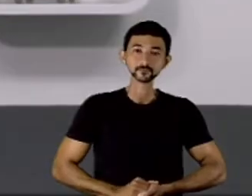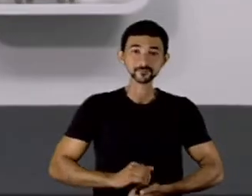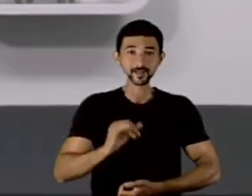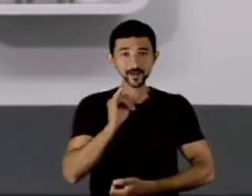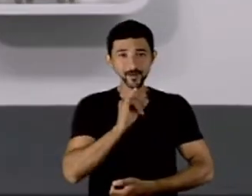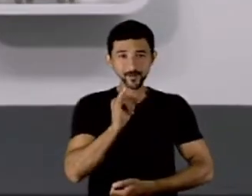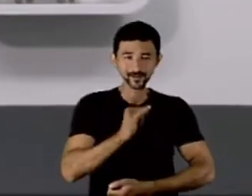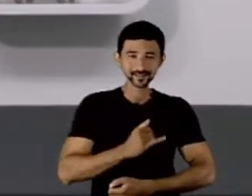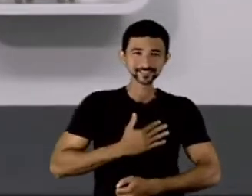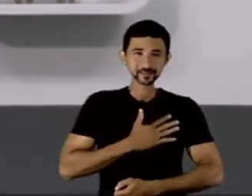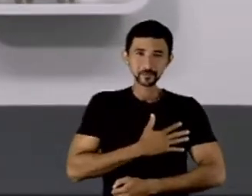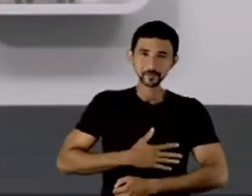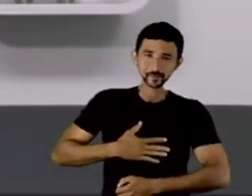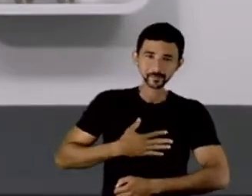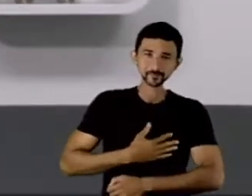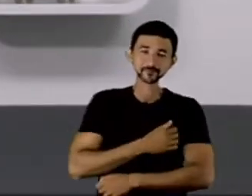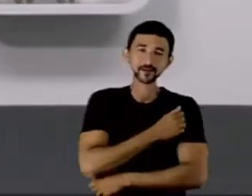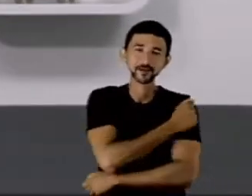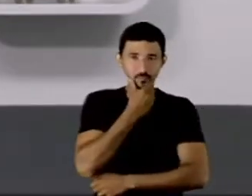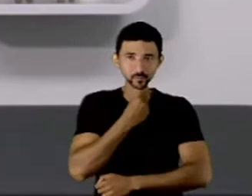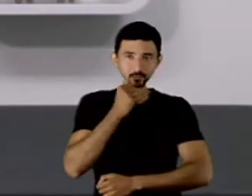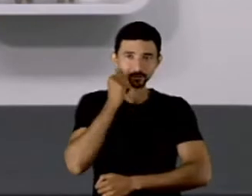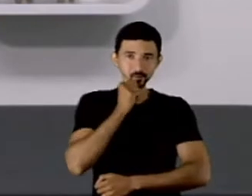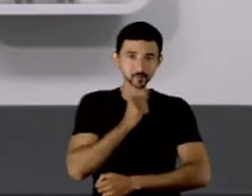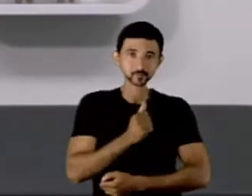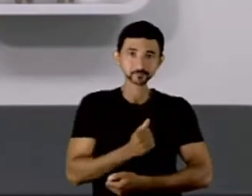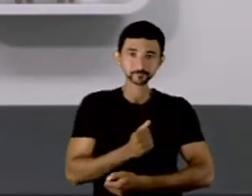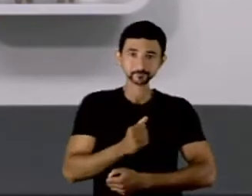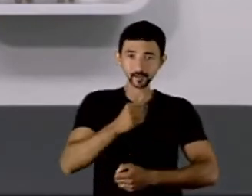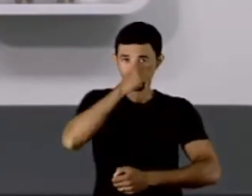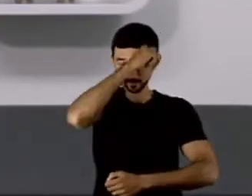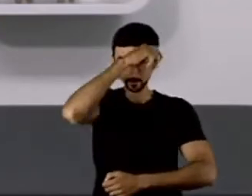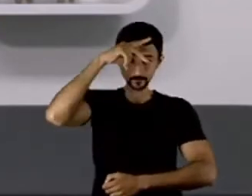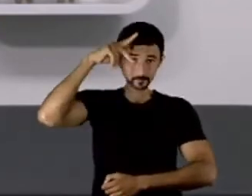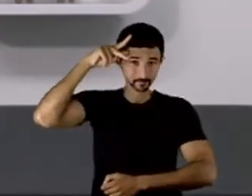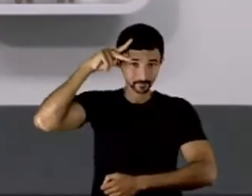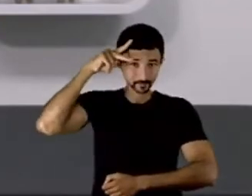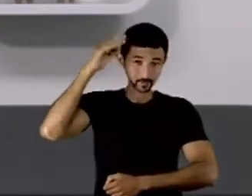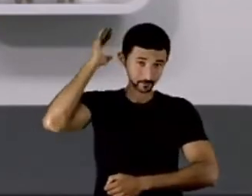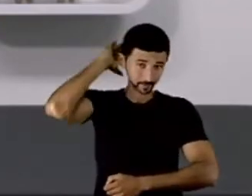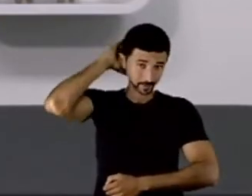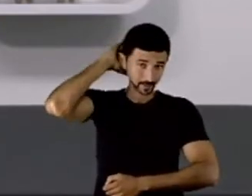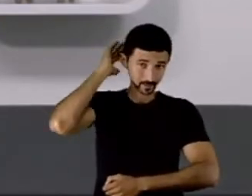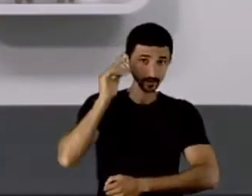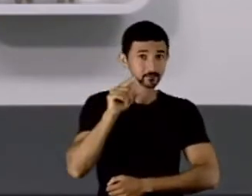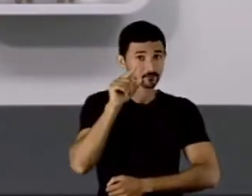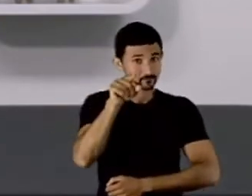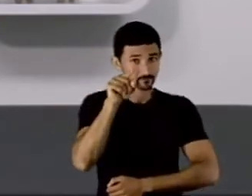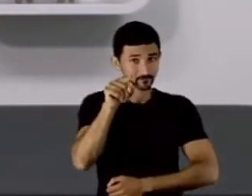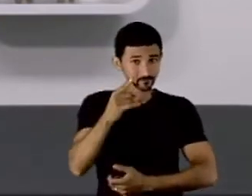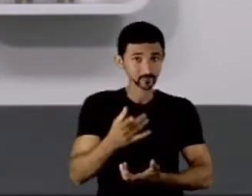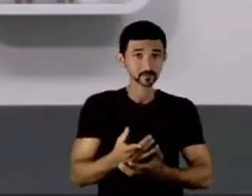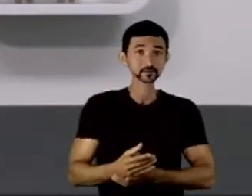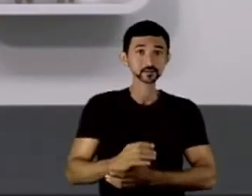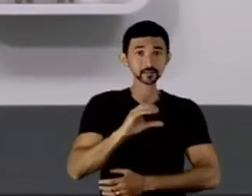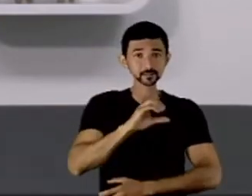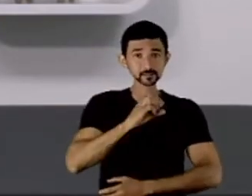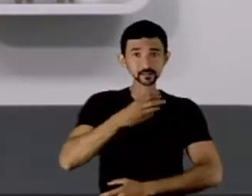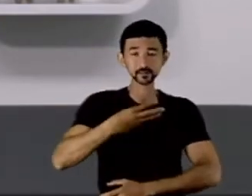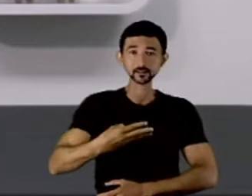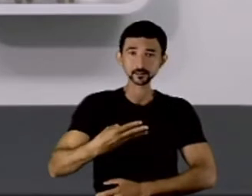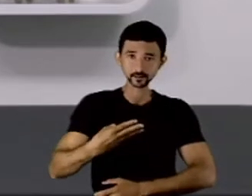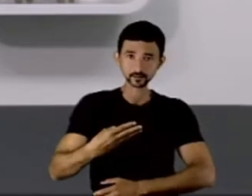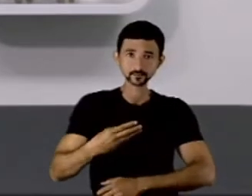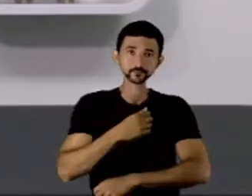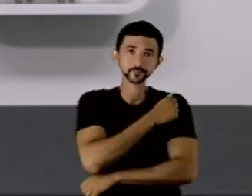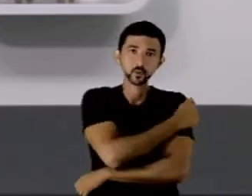Olá, meus queridos alunos e alunas da Prefeitura de Belém, especialmente você que é do ciclo C3,